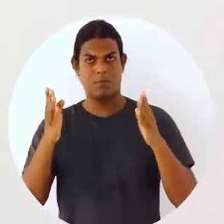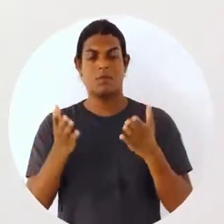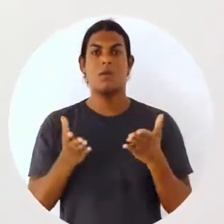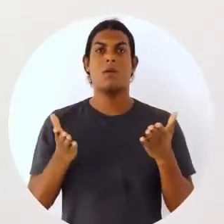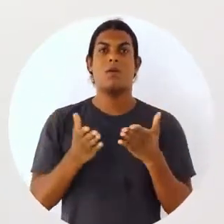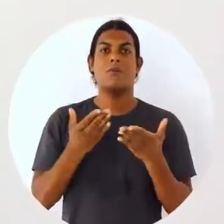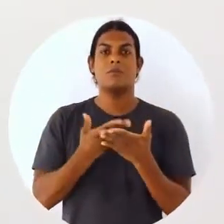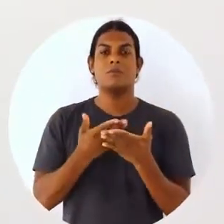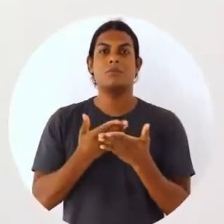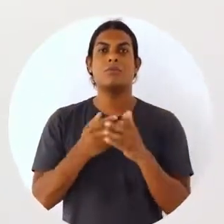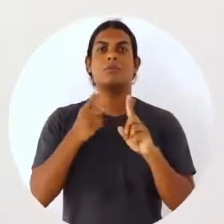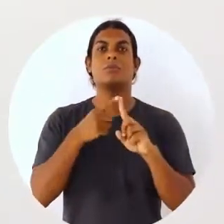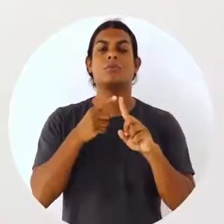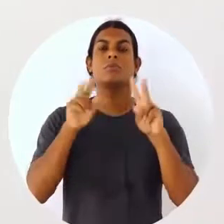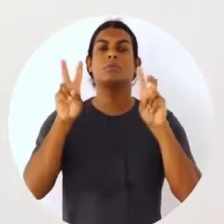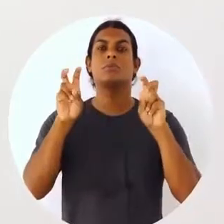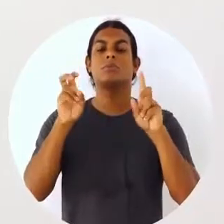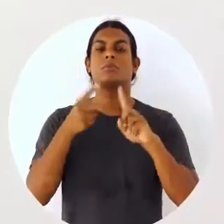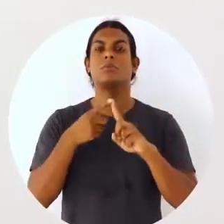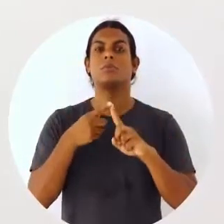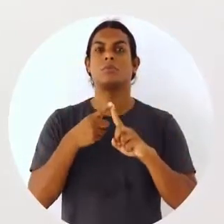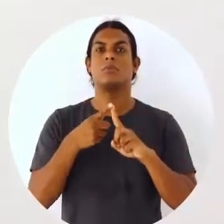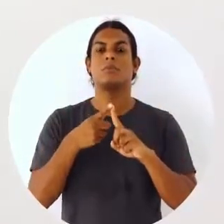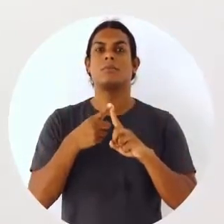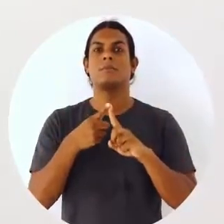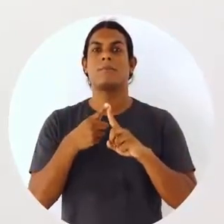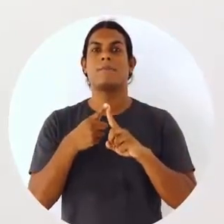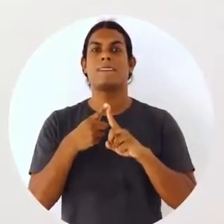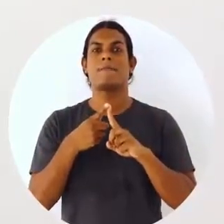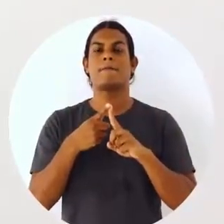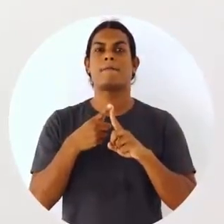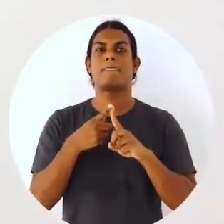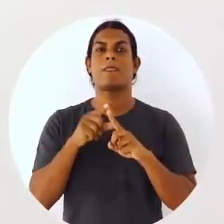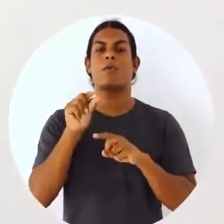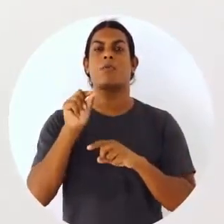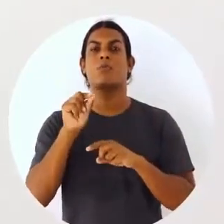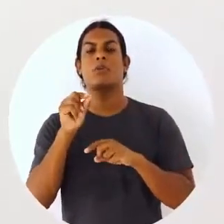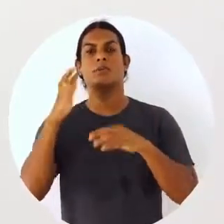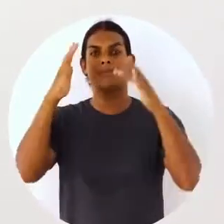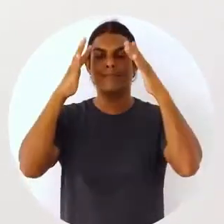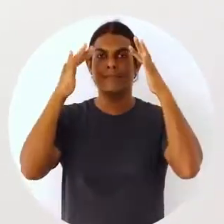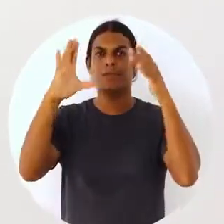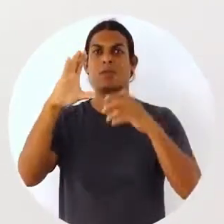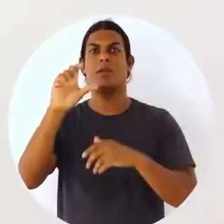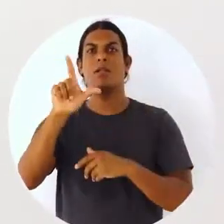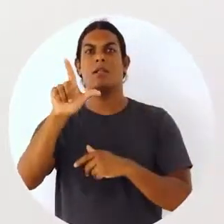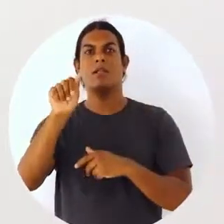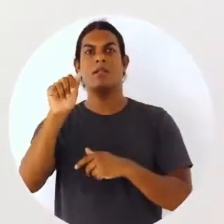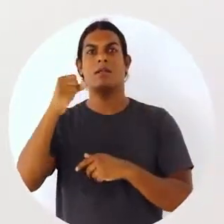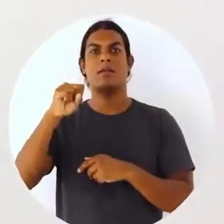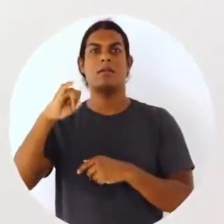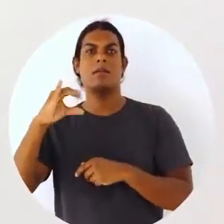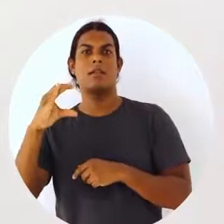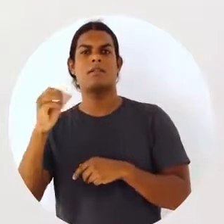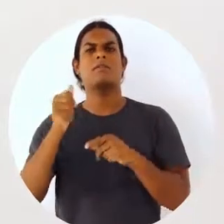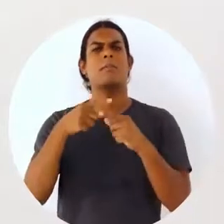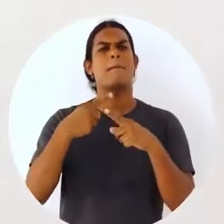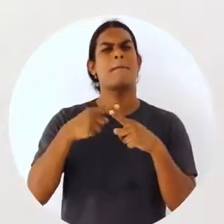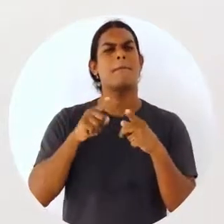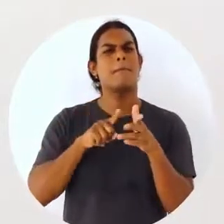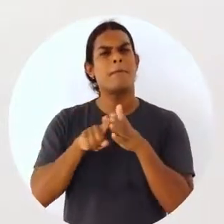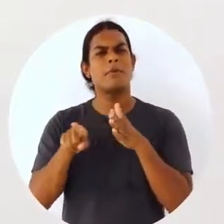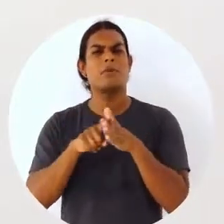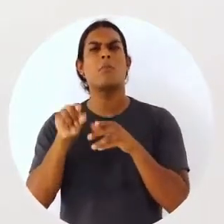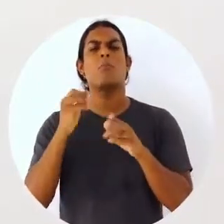nessa competência 1, vamos estudar e compreender os fundamentos das teorias clássicas da administração. Você pode até estar se imaginando porque nós,